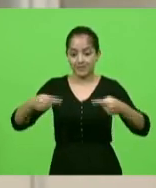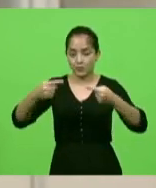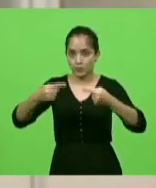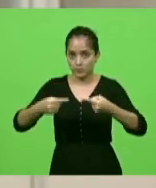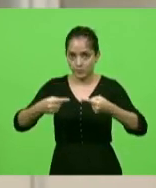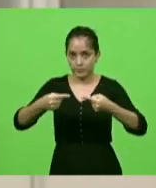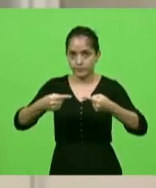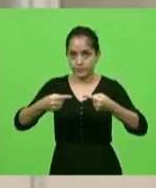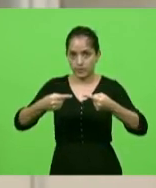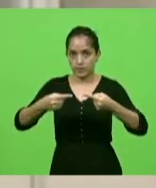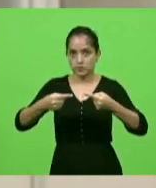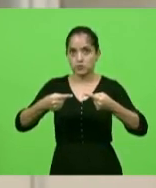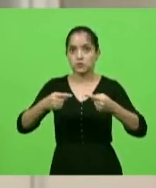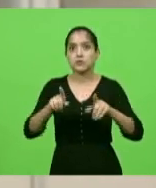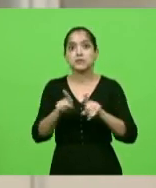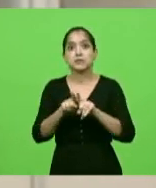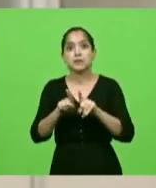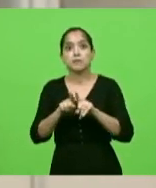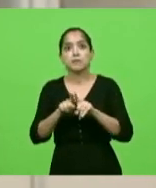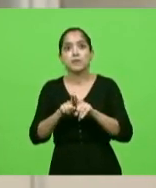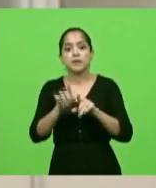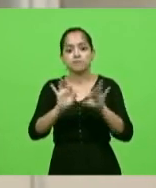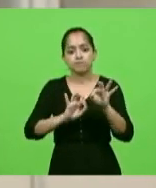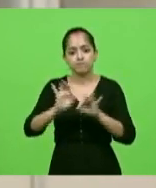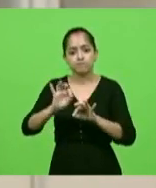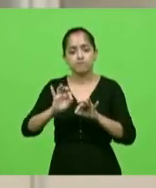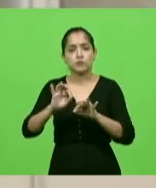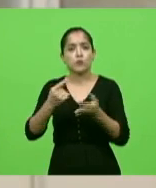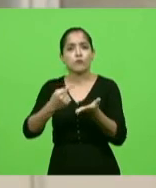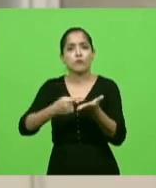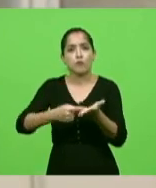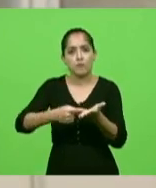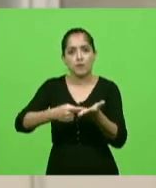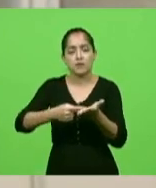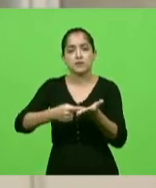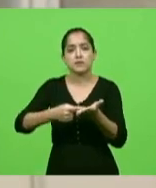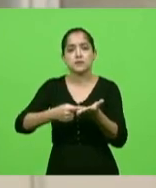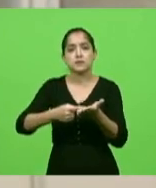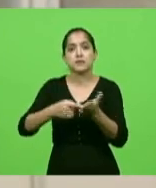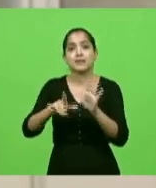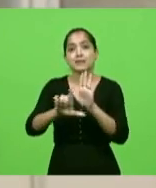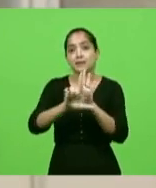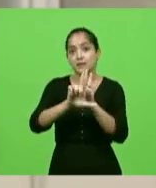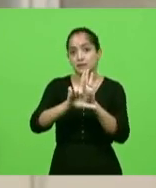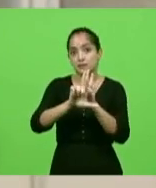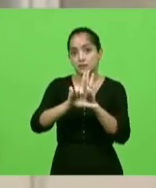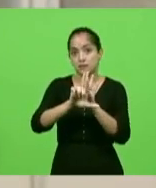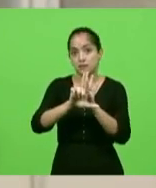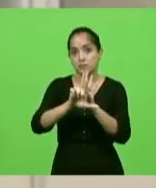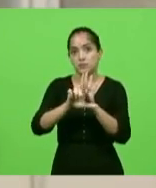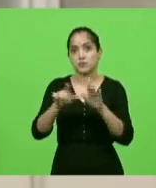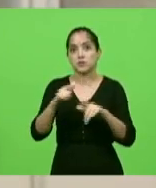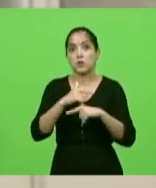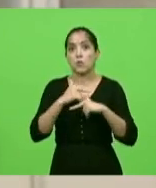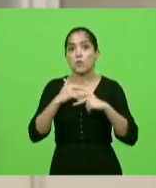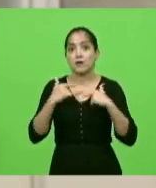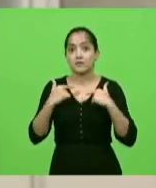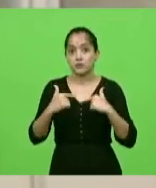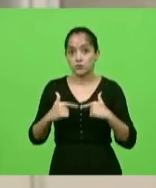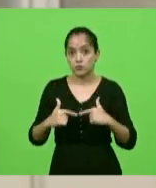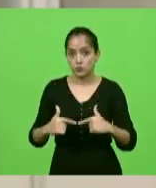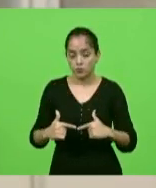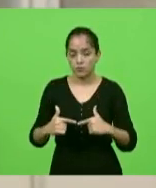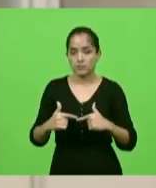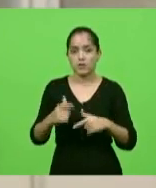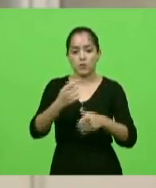competitividade e o do formalismo moderado o que decorre da legalidade da isonomia e impedem